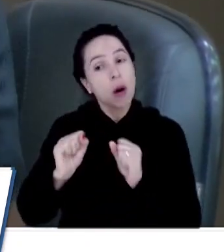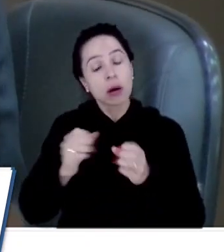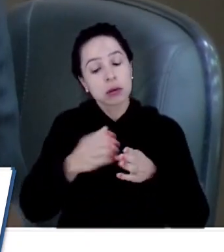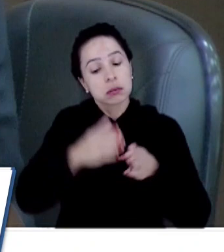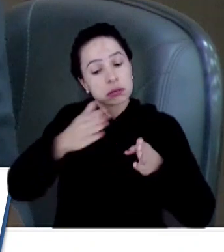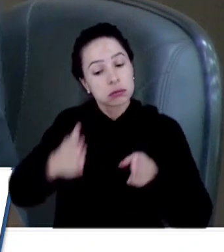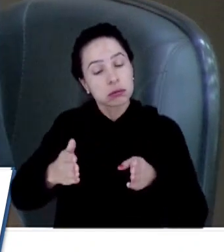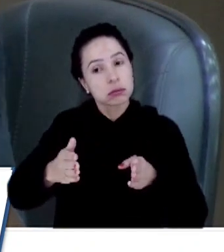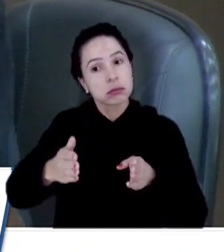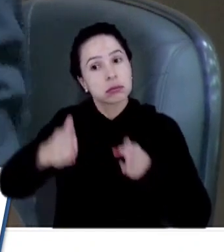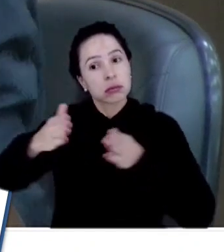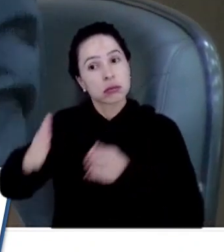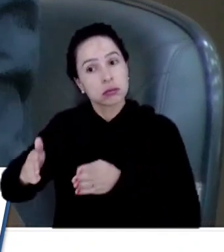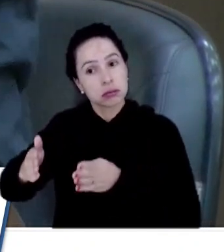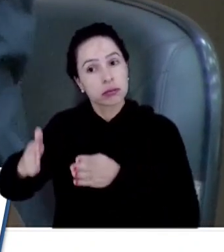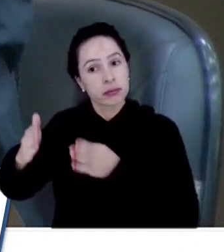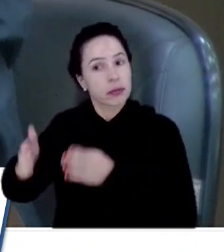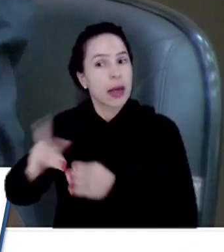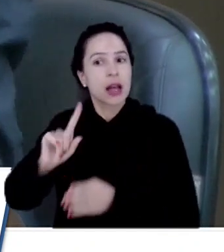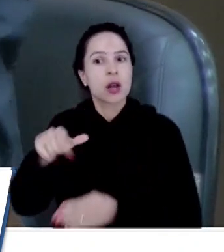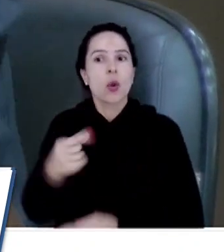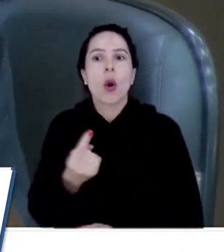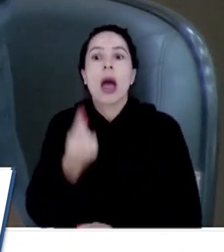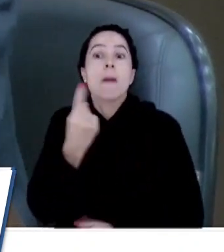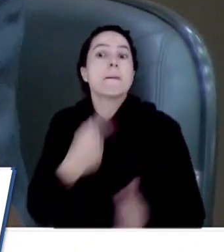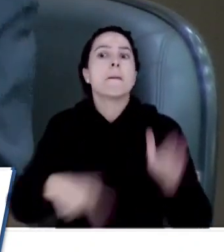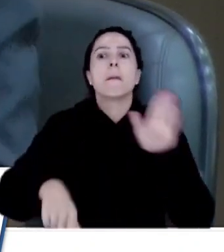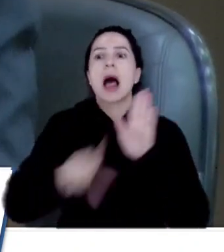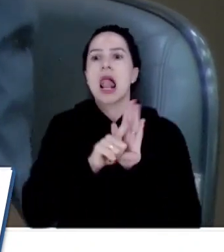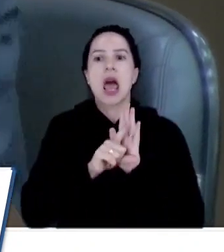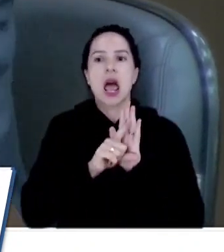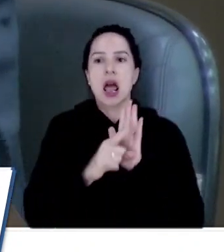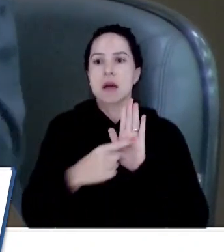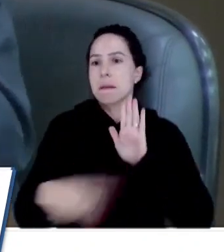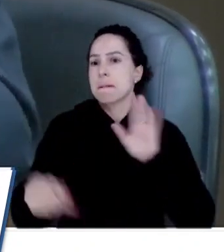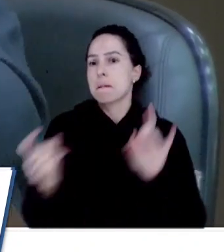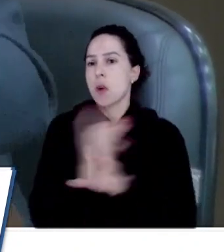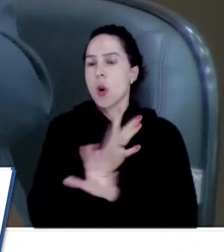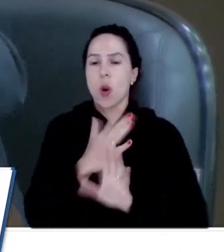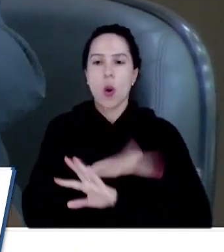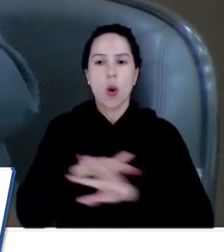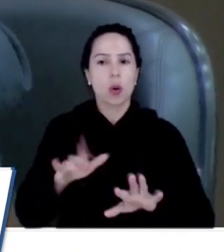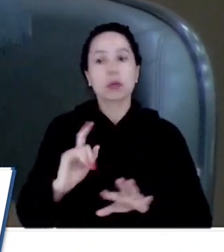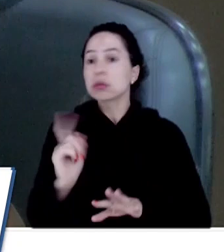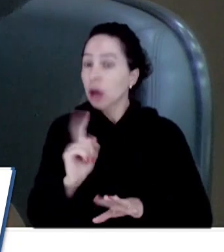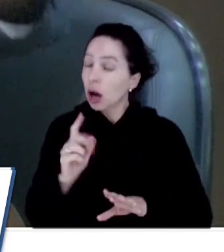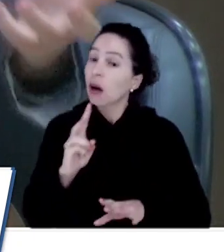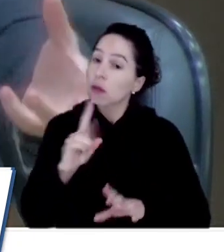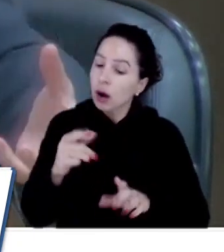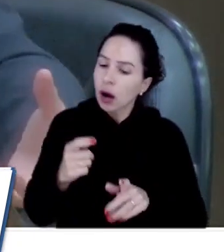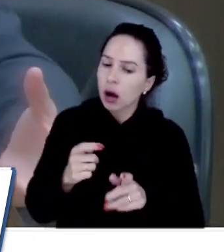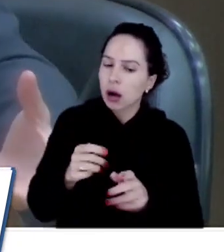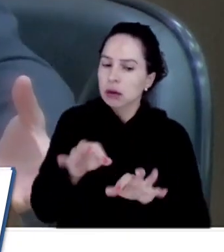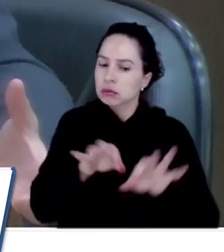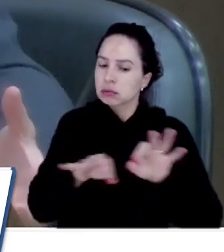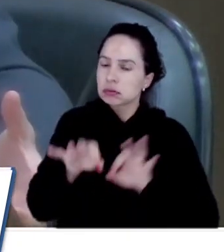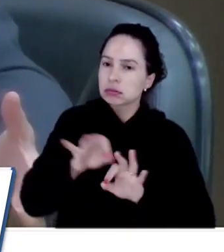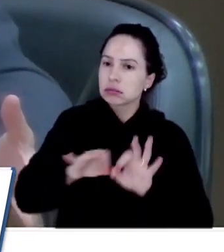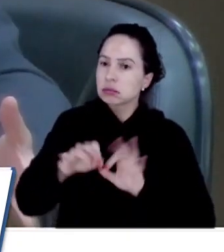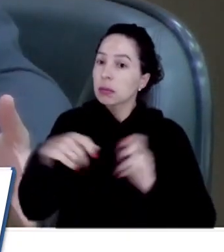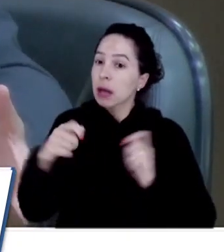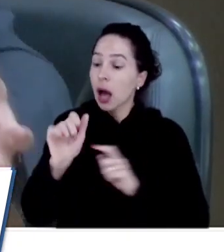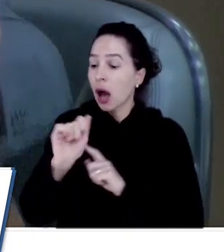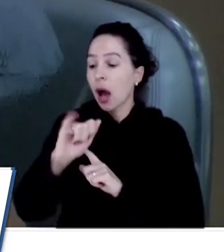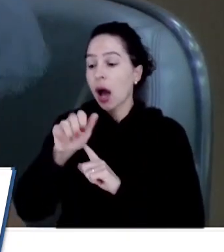periodicamente, ele não tem que ser, não é uma lei que está ali, pronto, acabou, não, vamos fazer os ajustamentos que forem